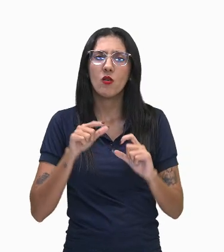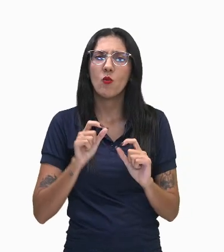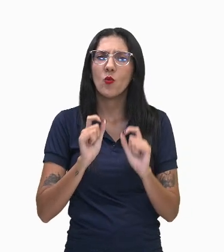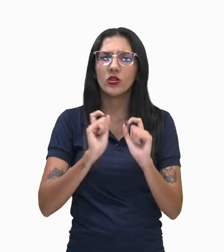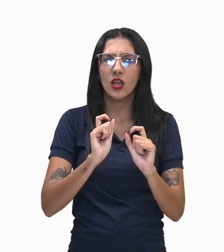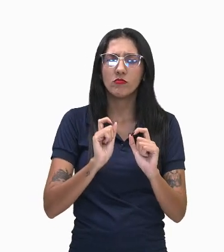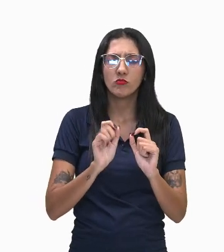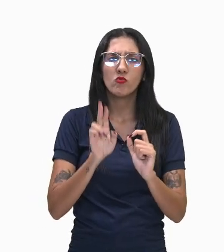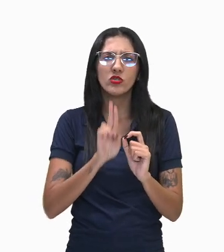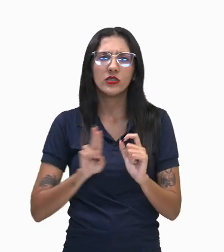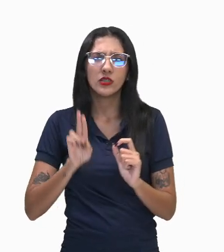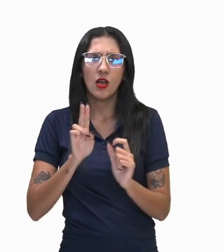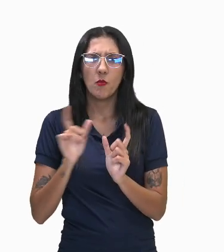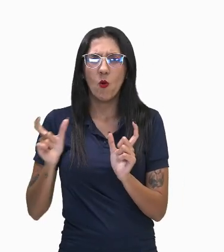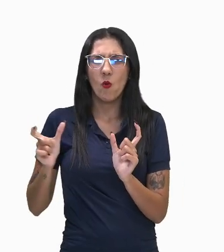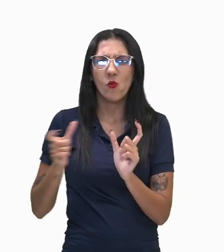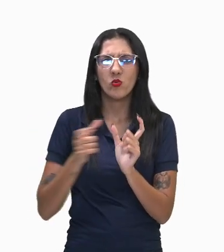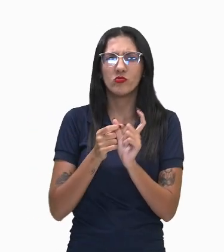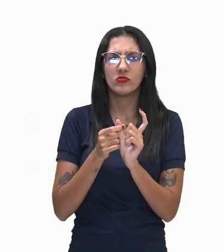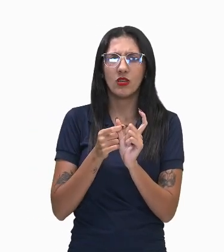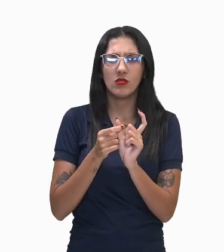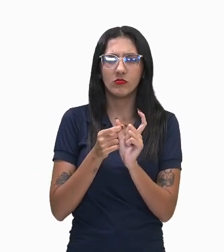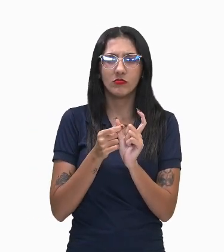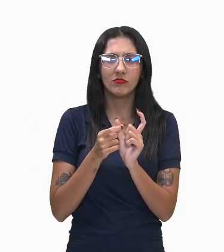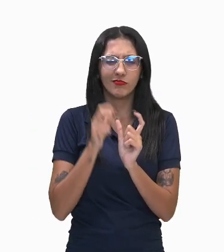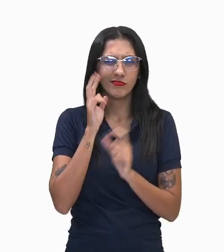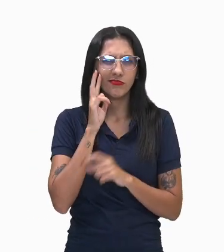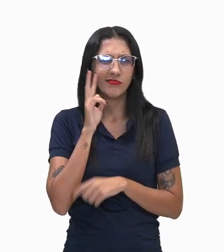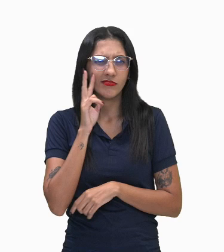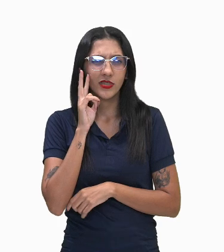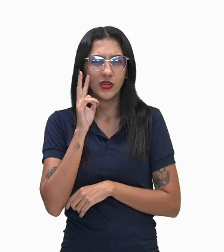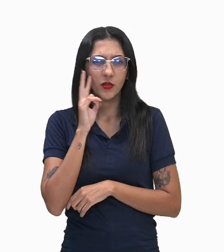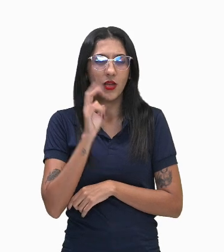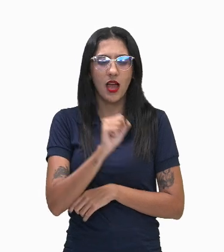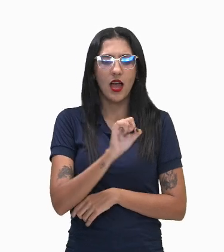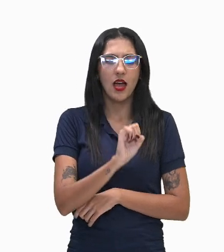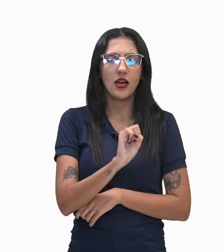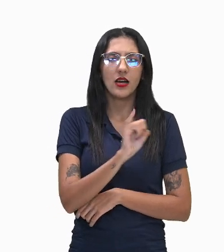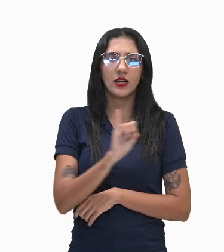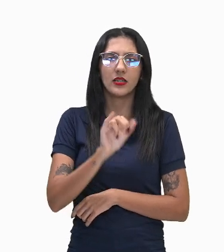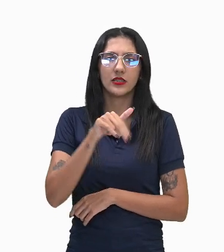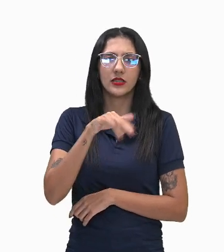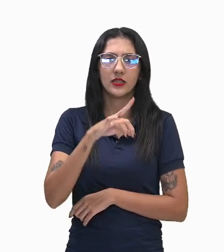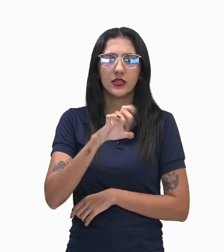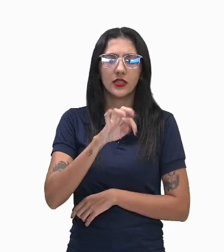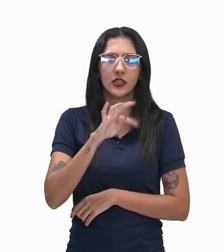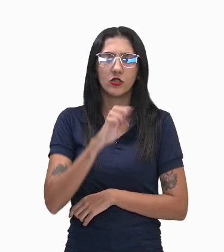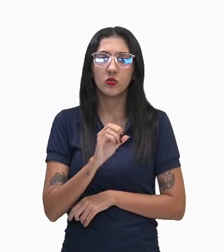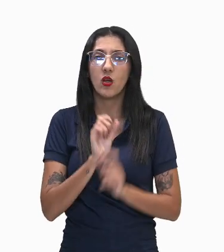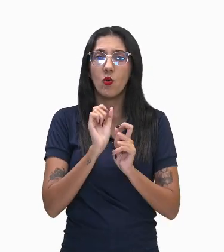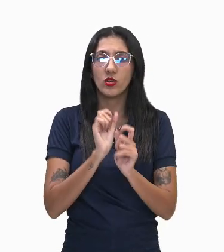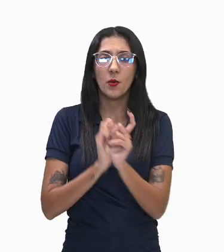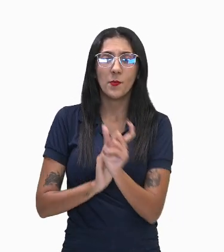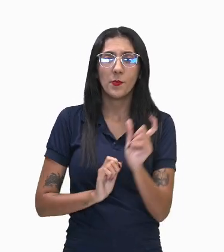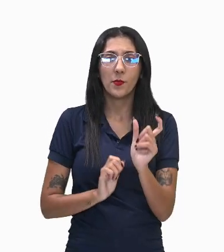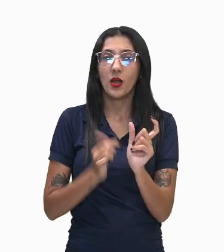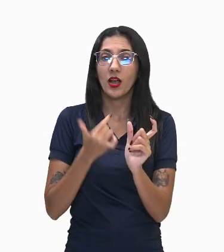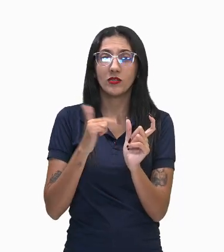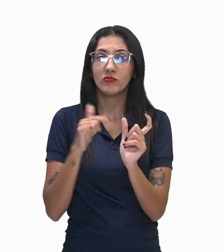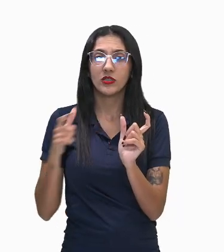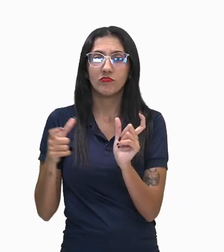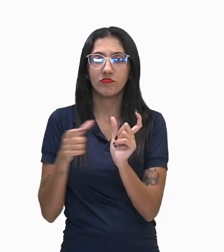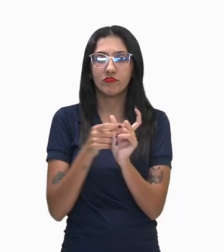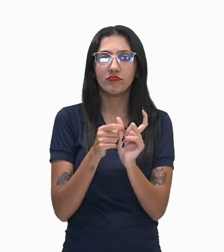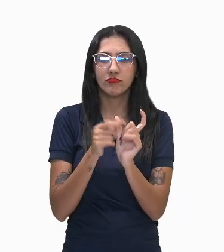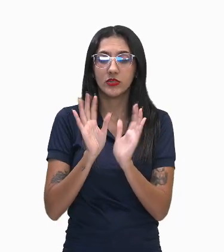da conjunção. Lembra que nós estudamos? Assíndeto é a ausência de conjunção dentro de